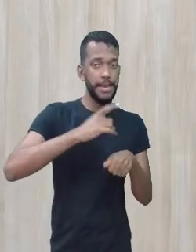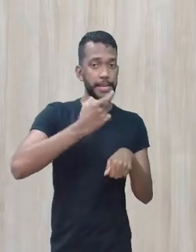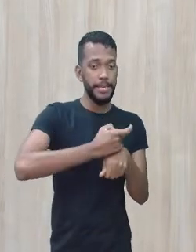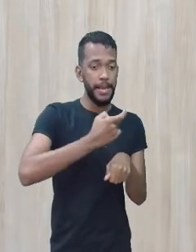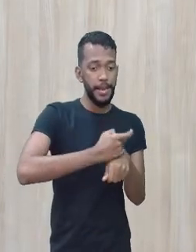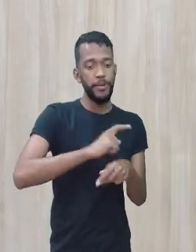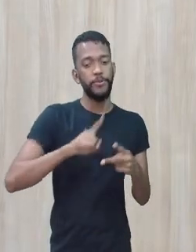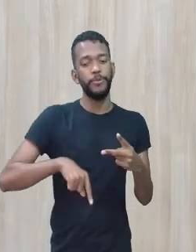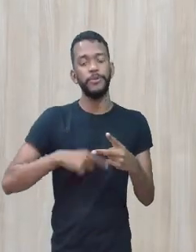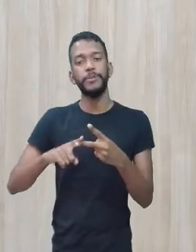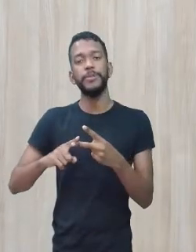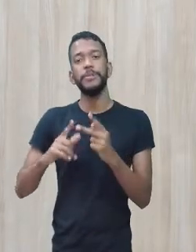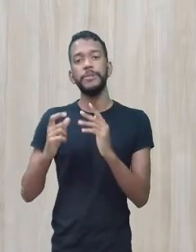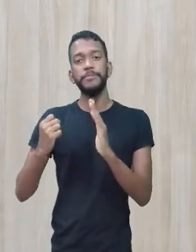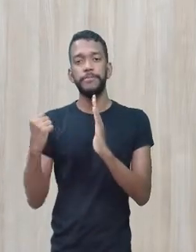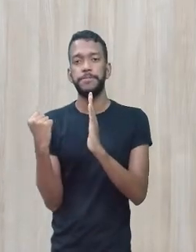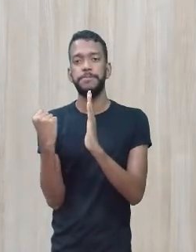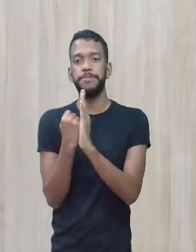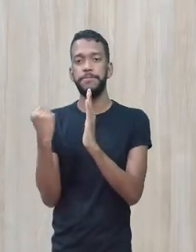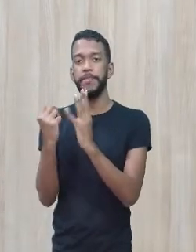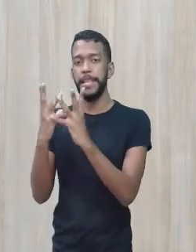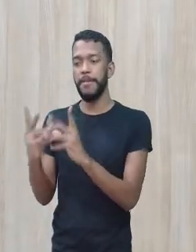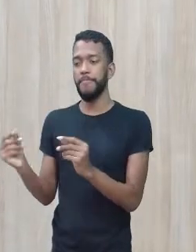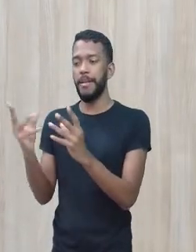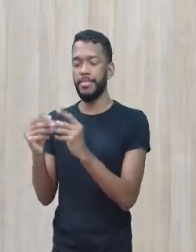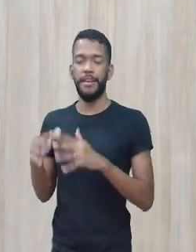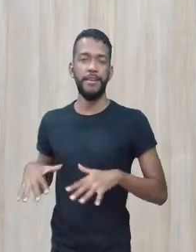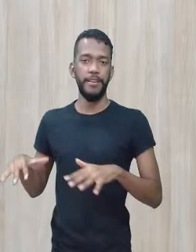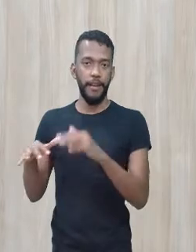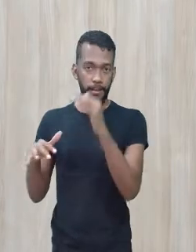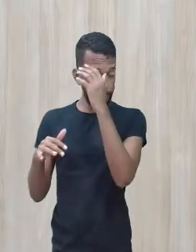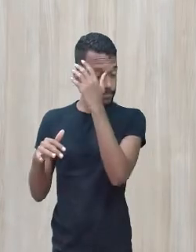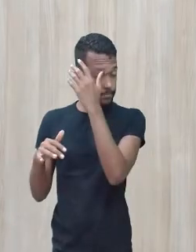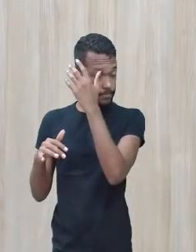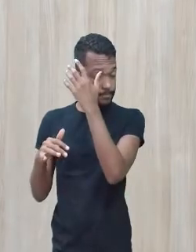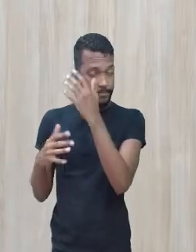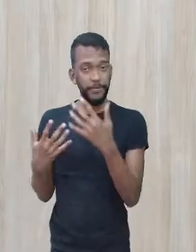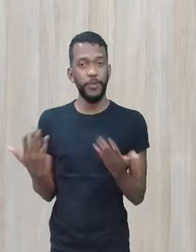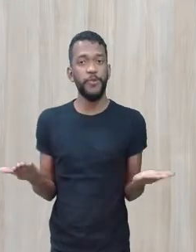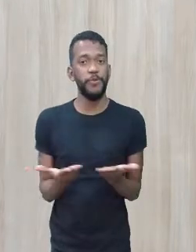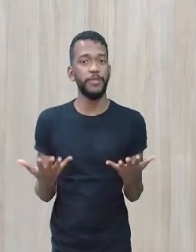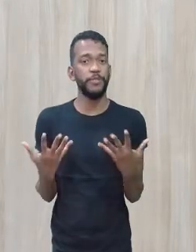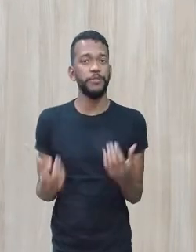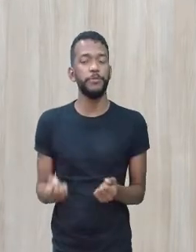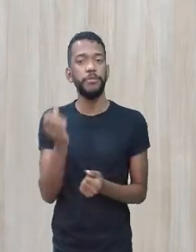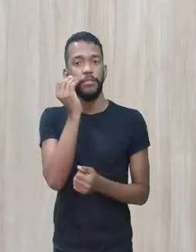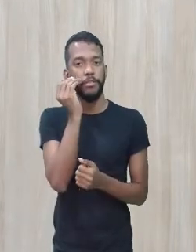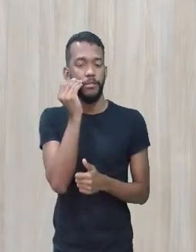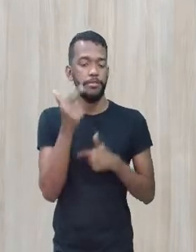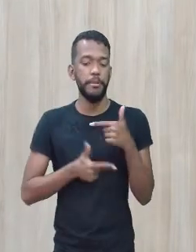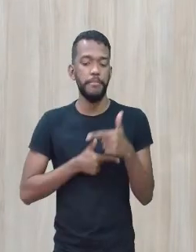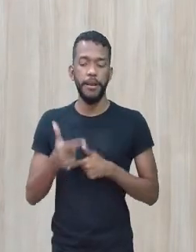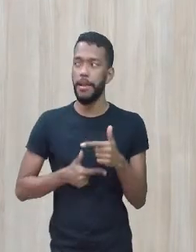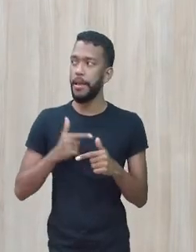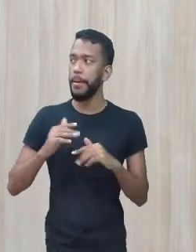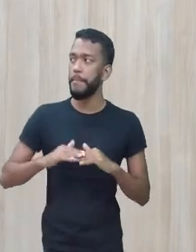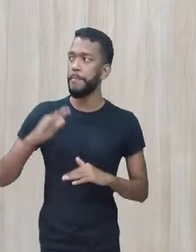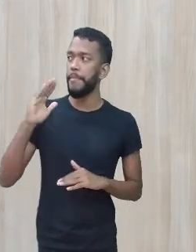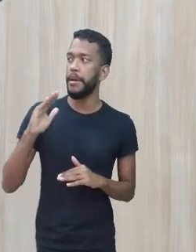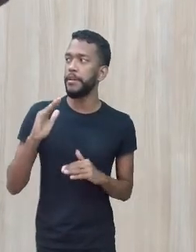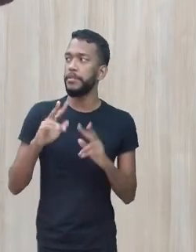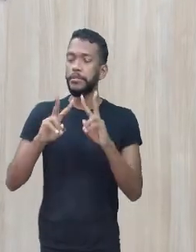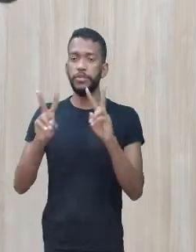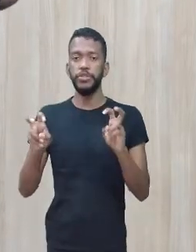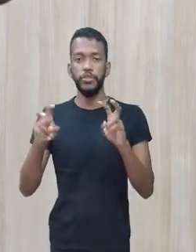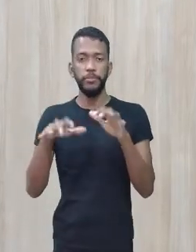forma mais geral. E hoje nós vamos tentar trabalhar um pouco mais a respeito da temática do